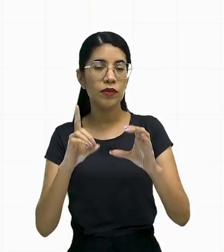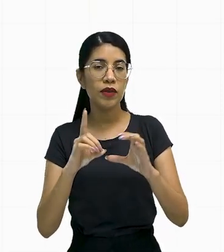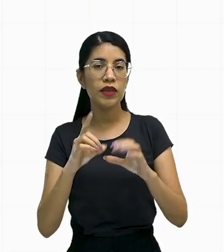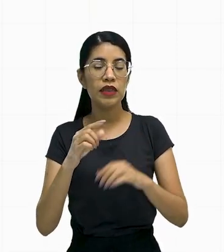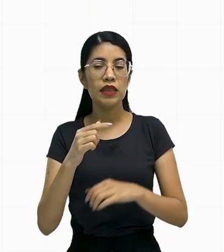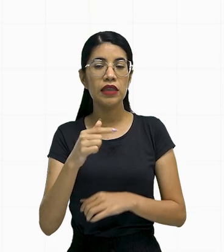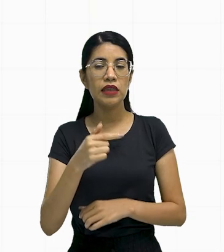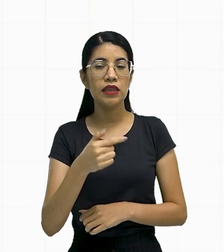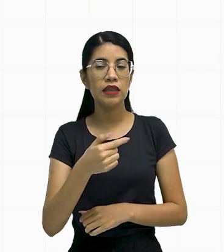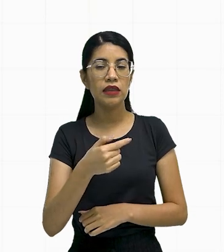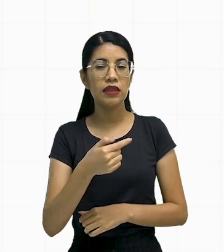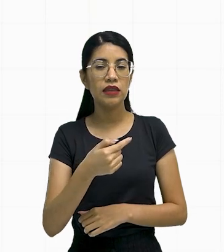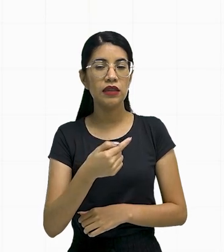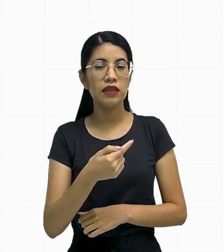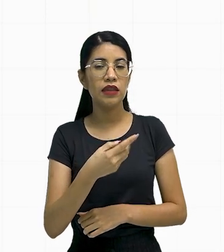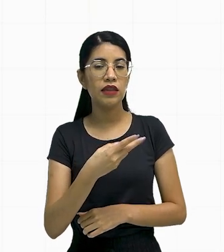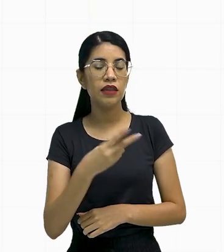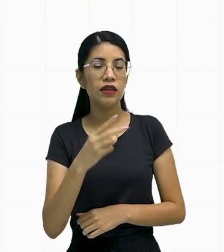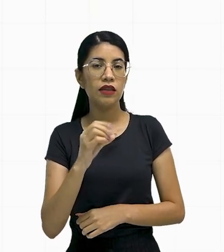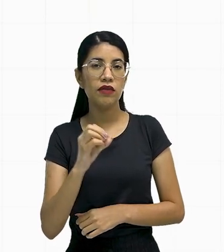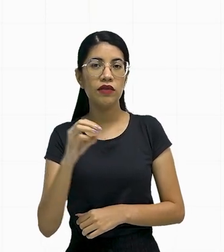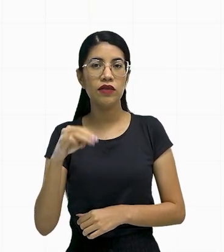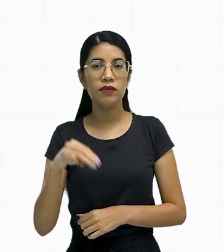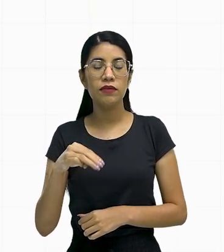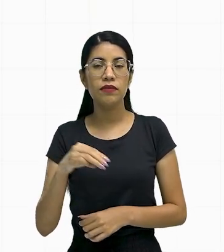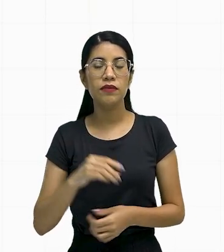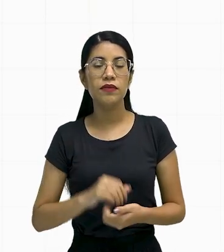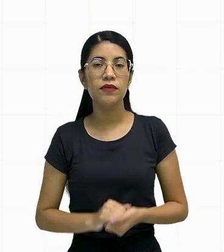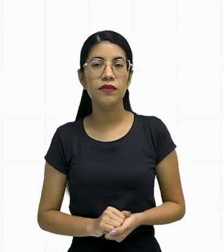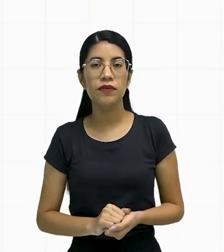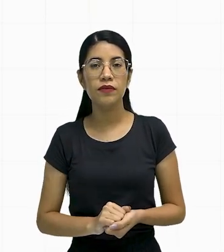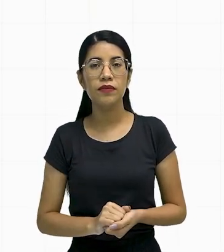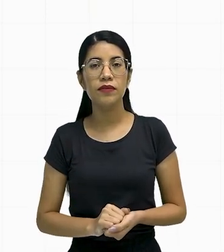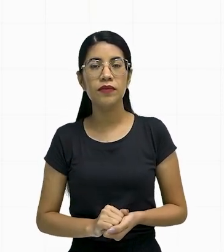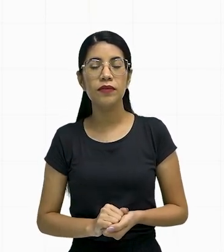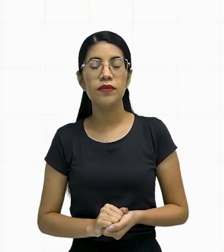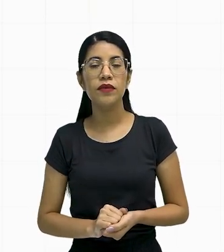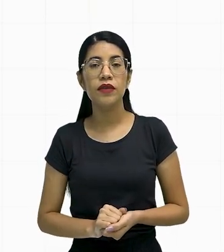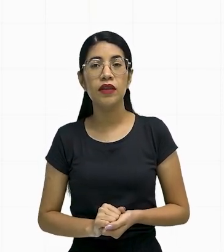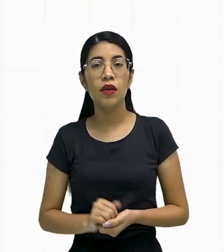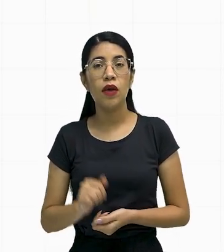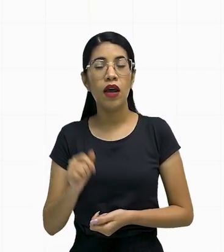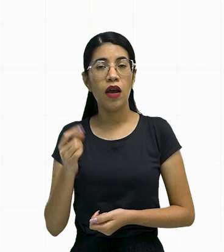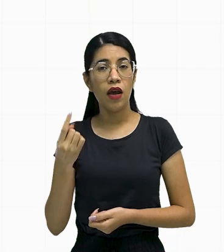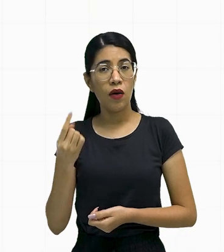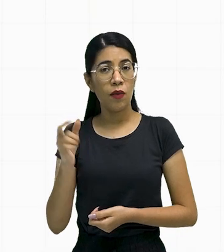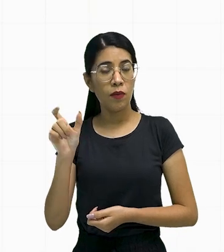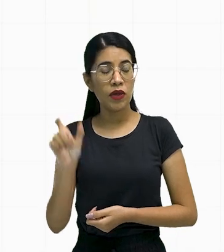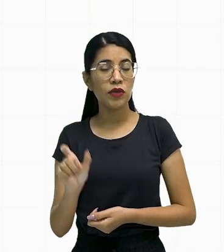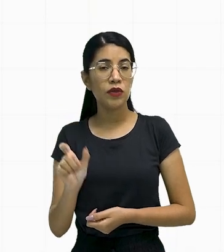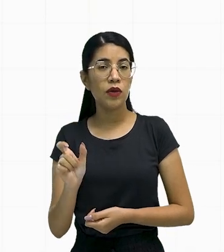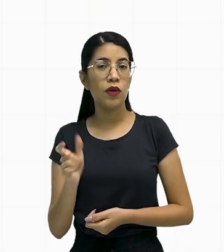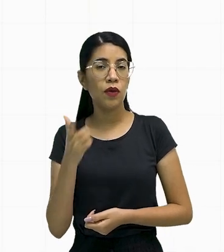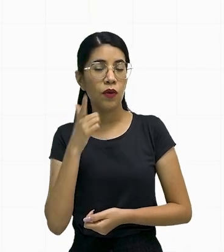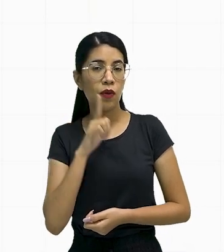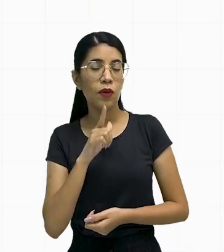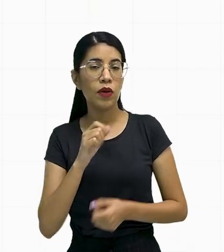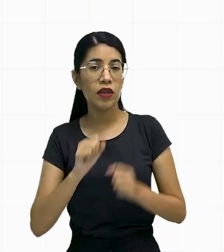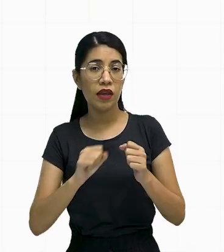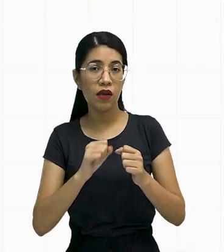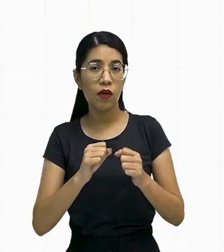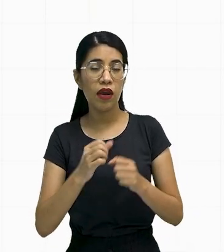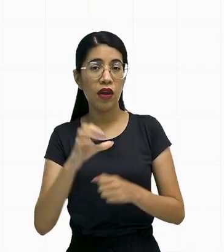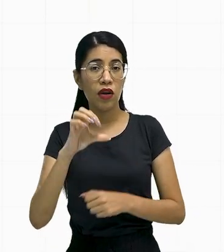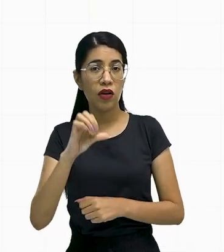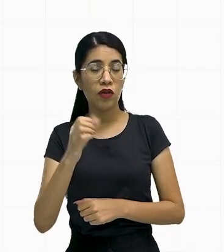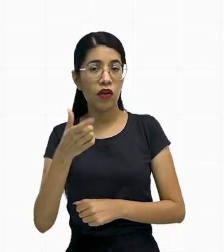o diâmetro da praça, ele mede 120 metros. Uma pessoa que dá 9 voltas ao redor da